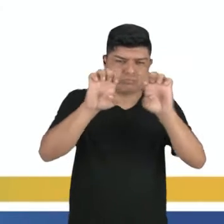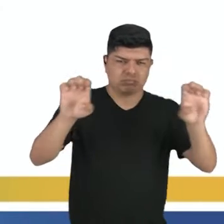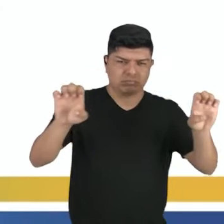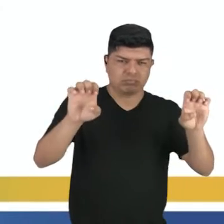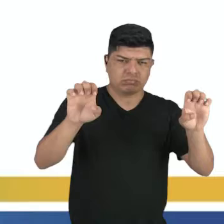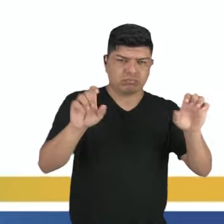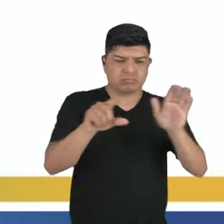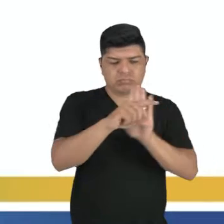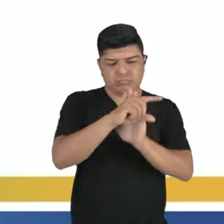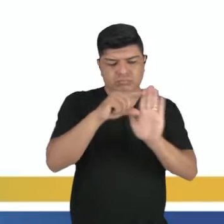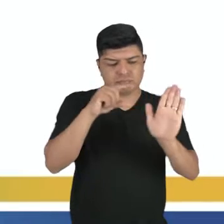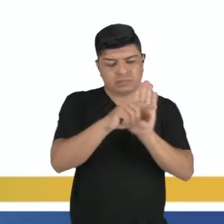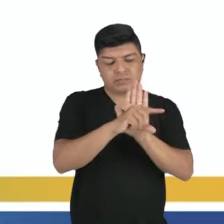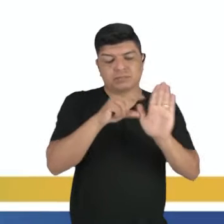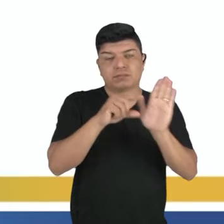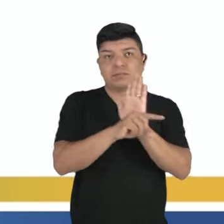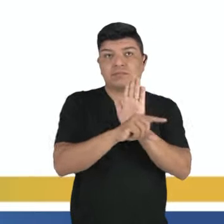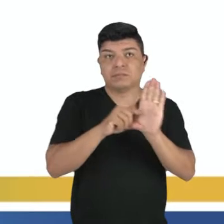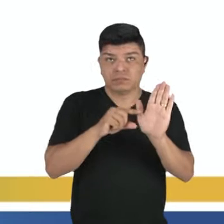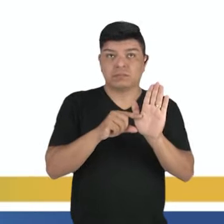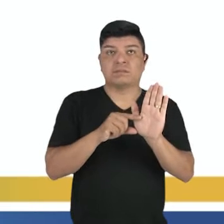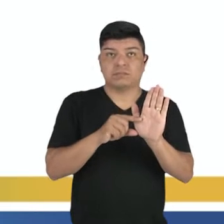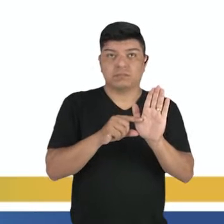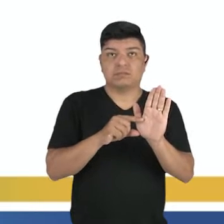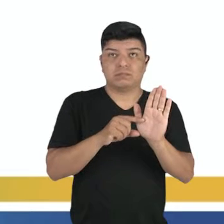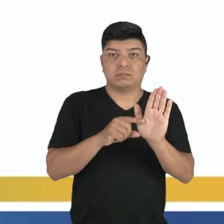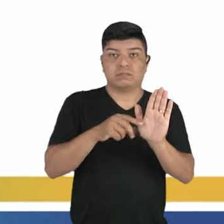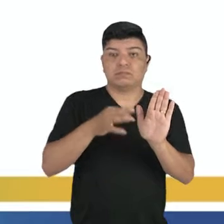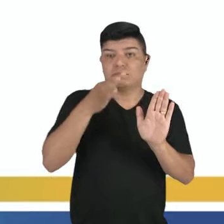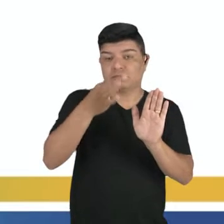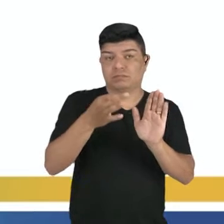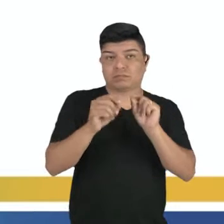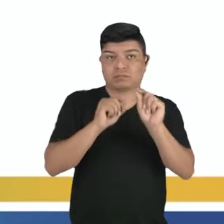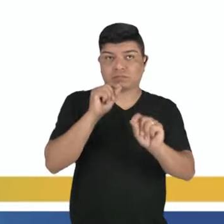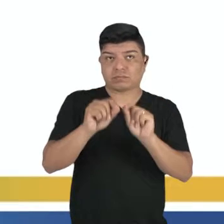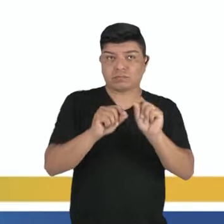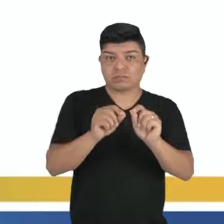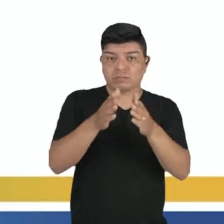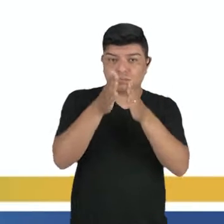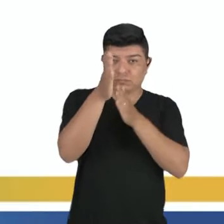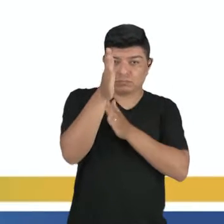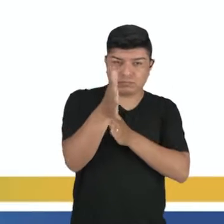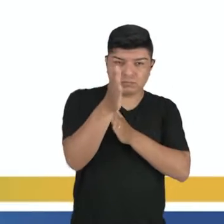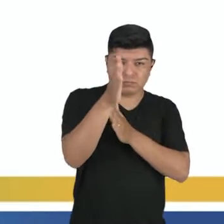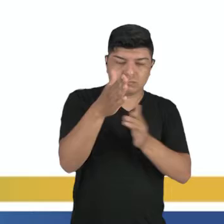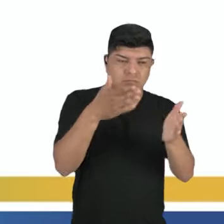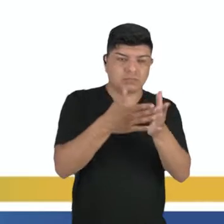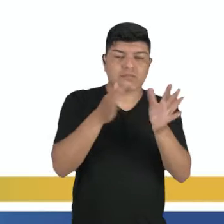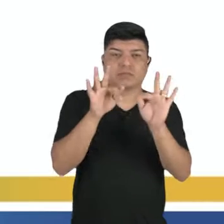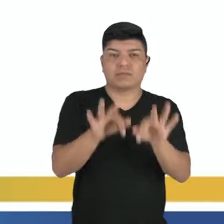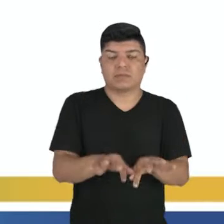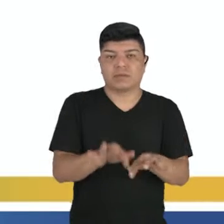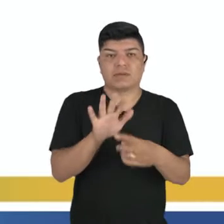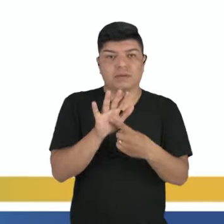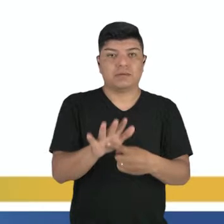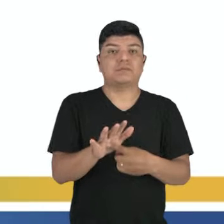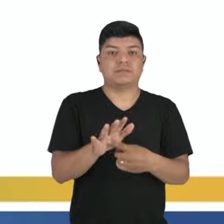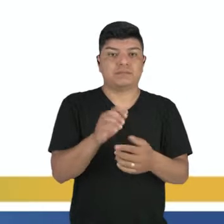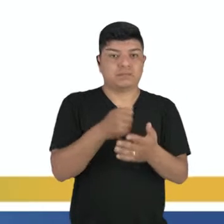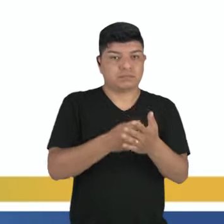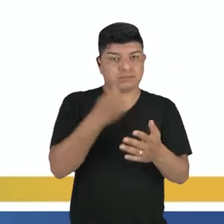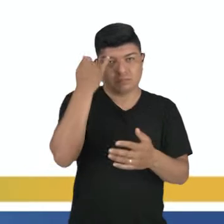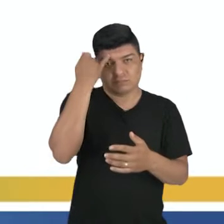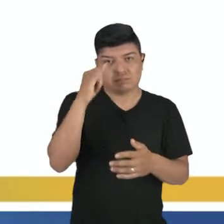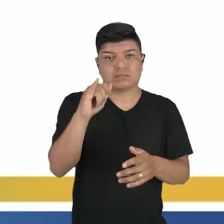por parágrafos. É um estilo de discurso que segue em uma direção até o fim, na exposição e defesa de